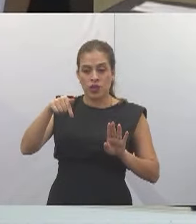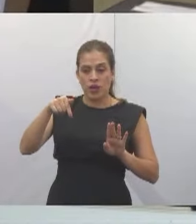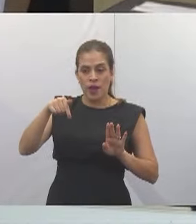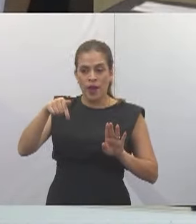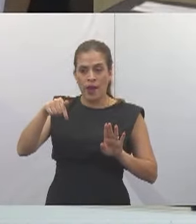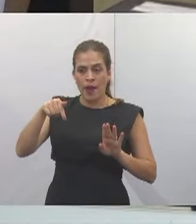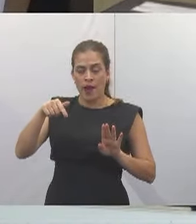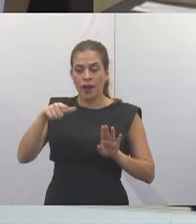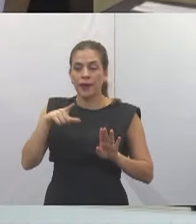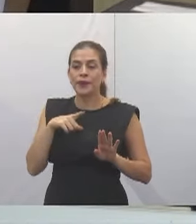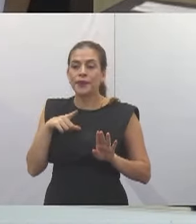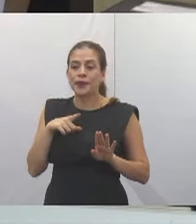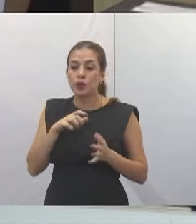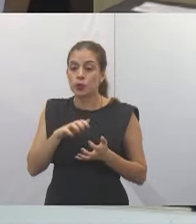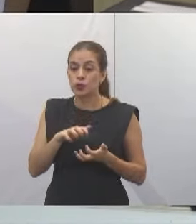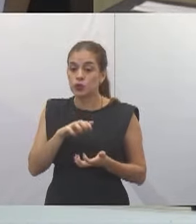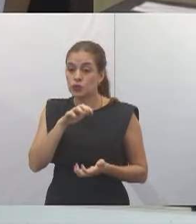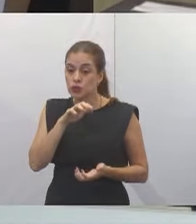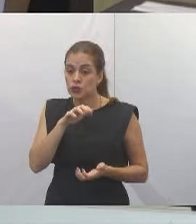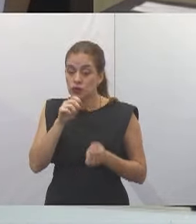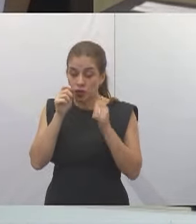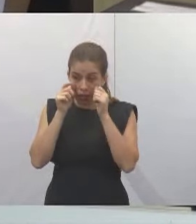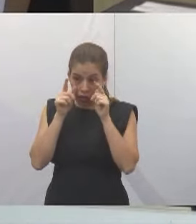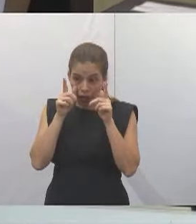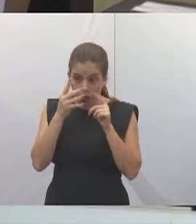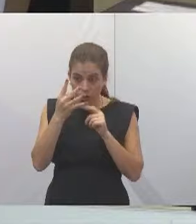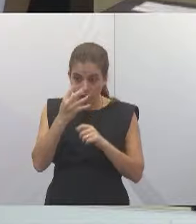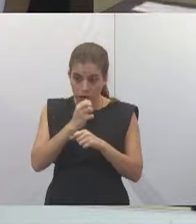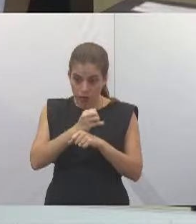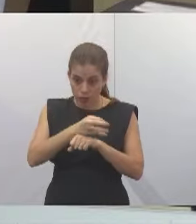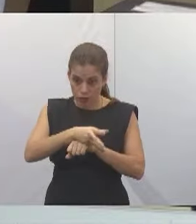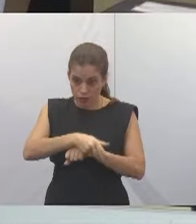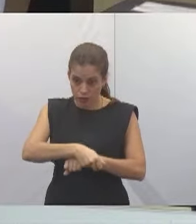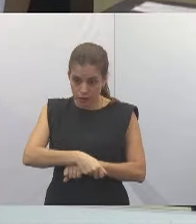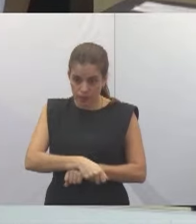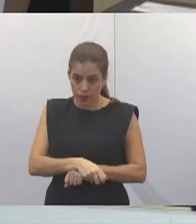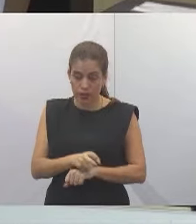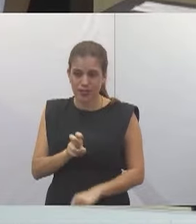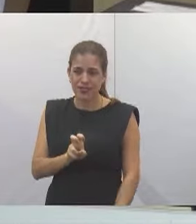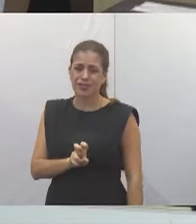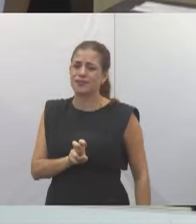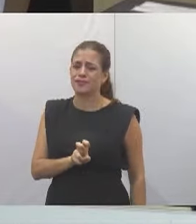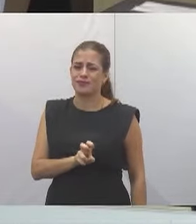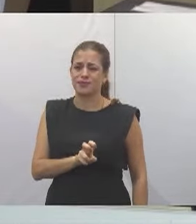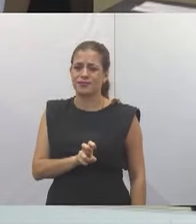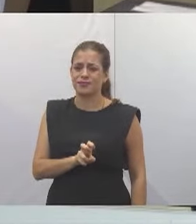ter aquele idoso que acorda às 4 da manhã e vai lá às 5, sempre vai ter. Se eu